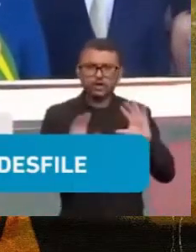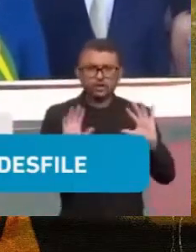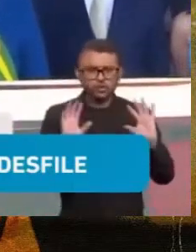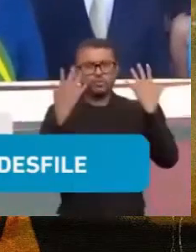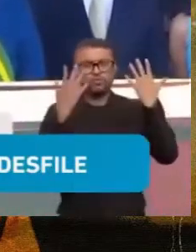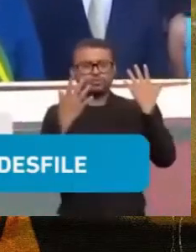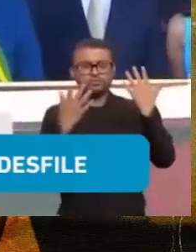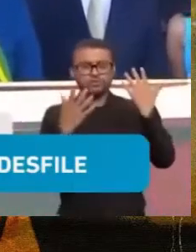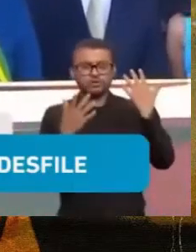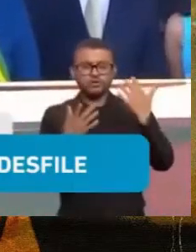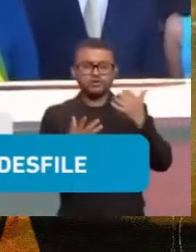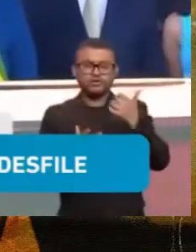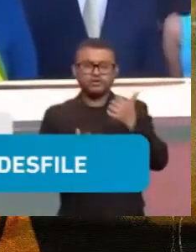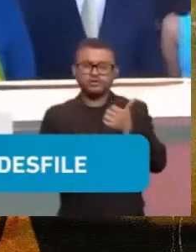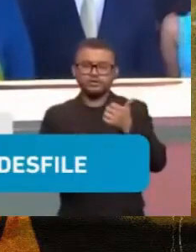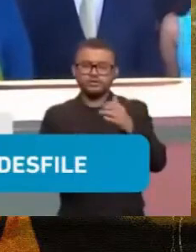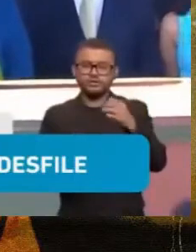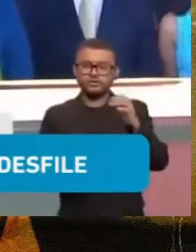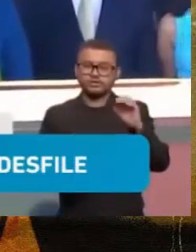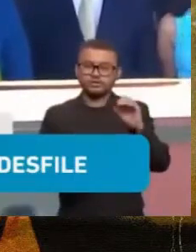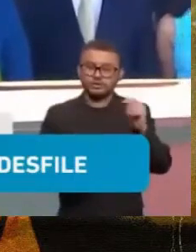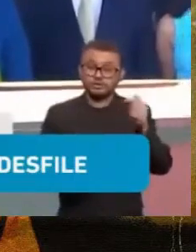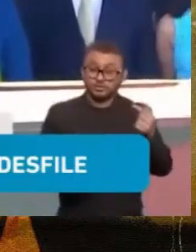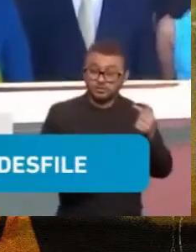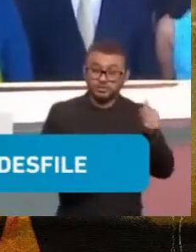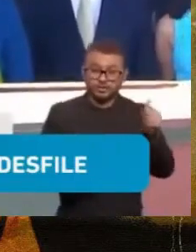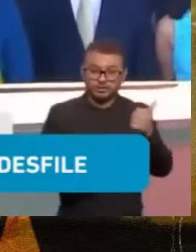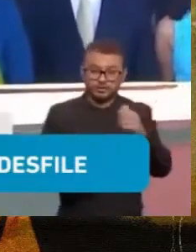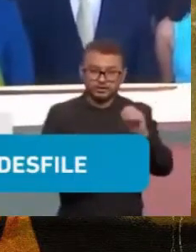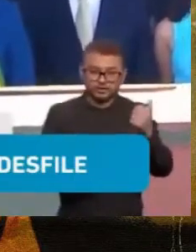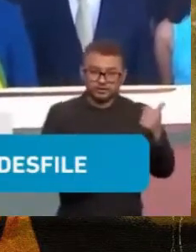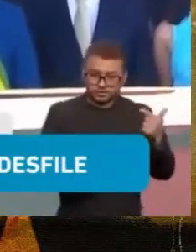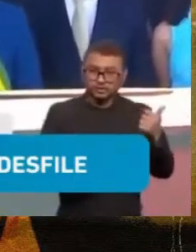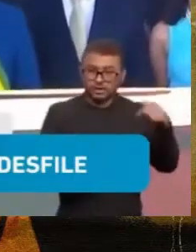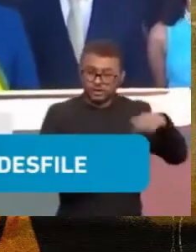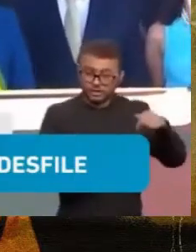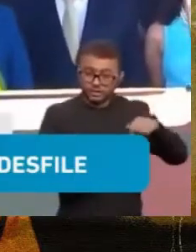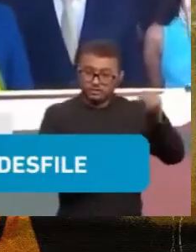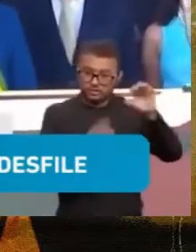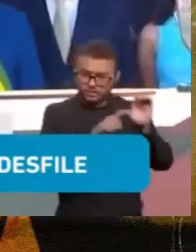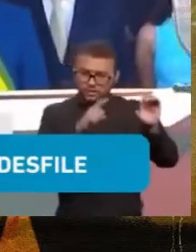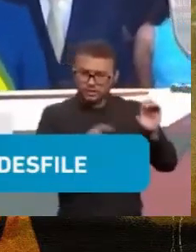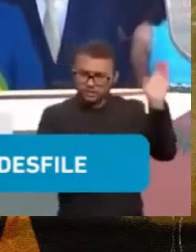ao 71º ano da independência do Brasil.